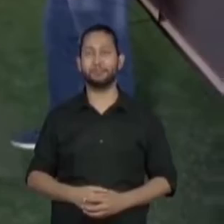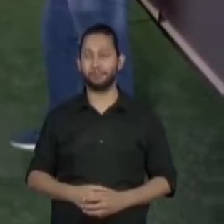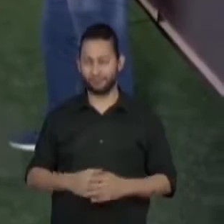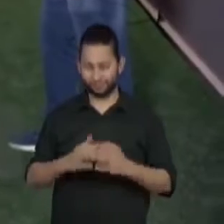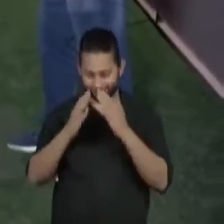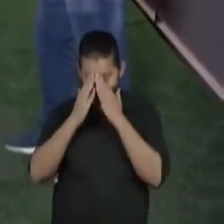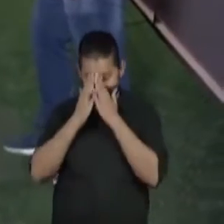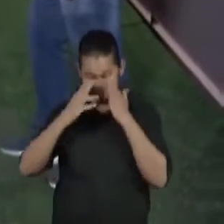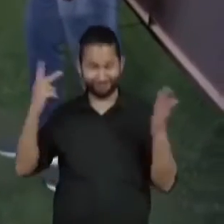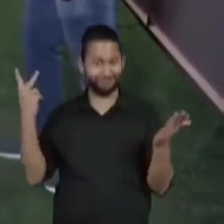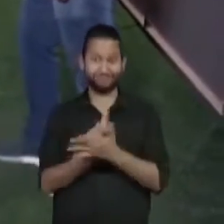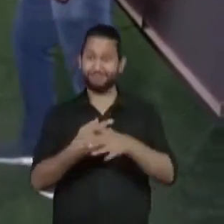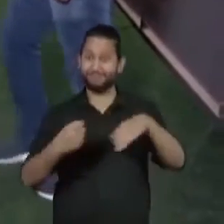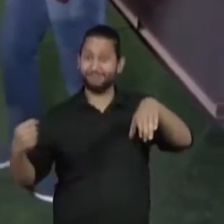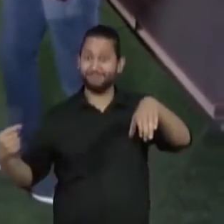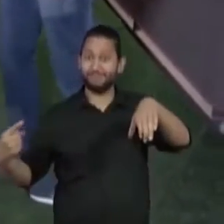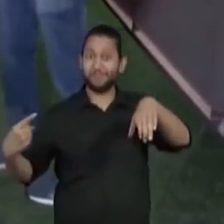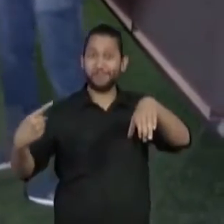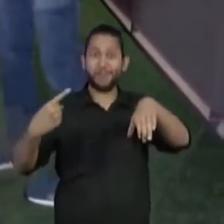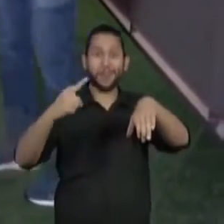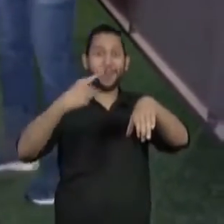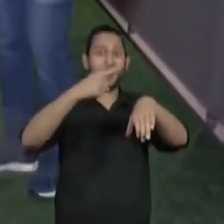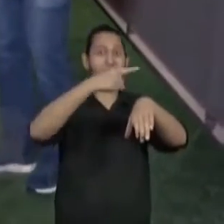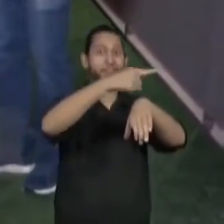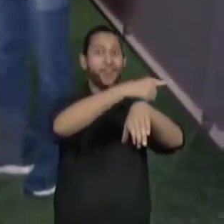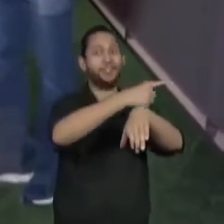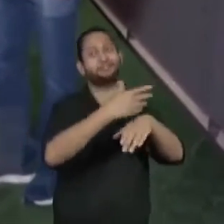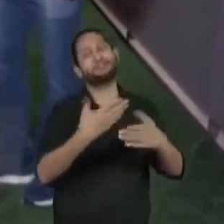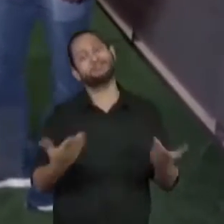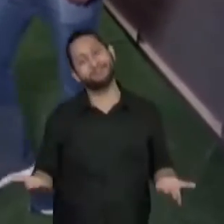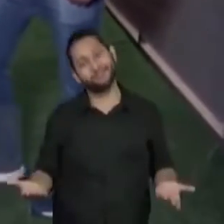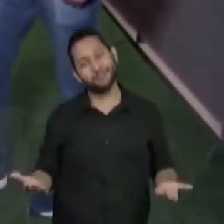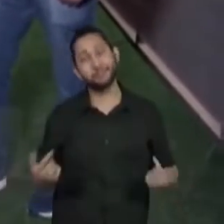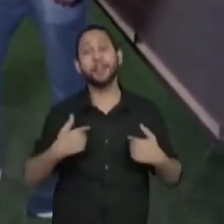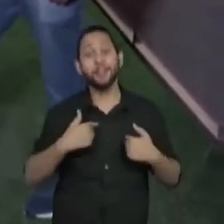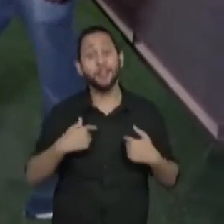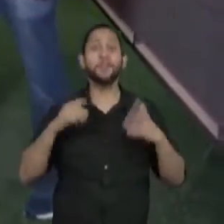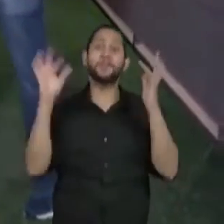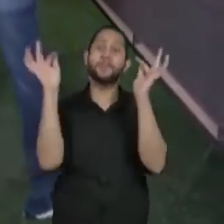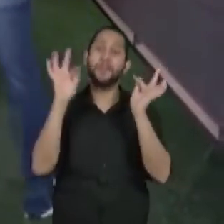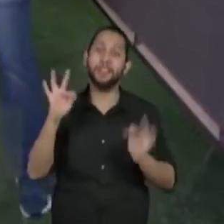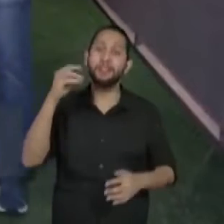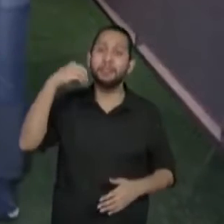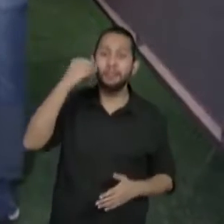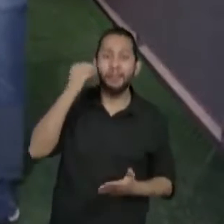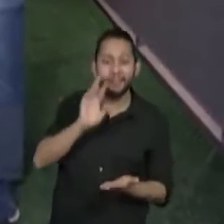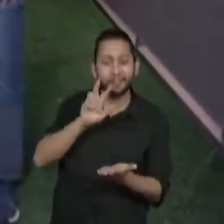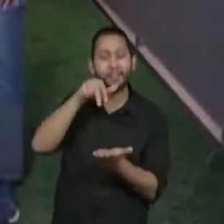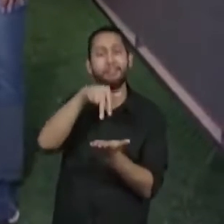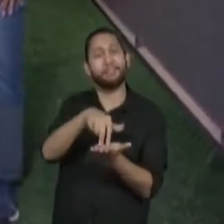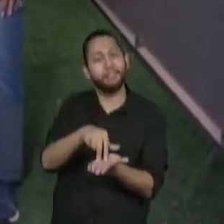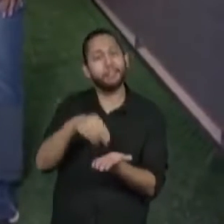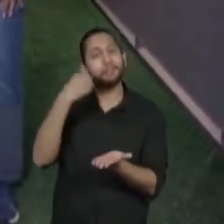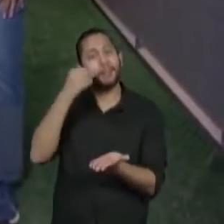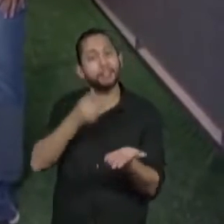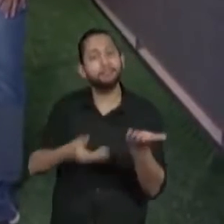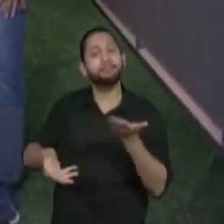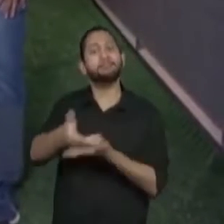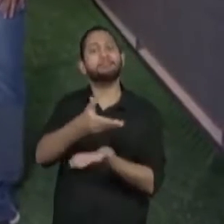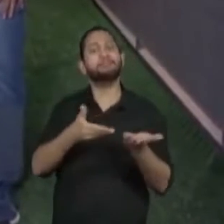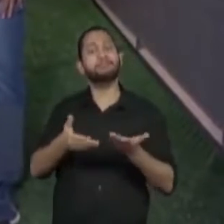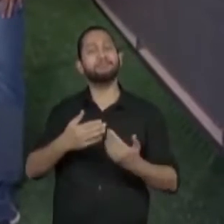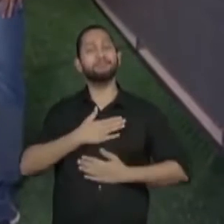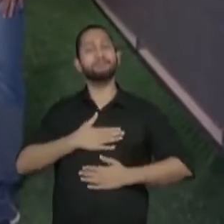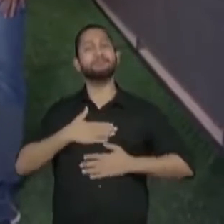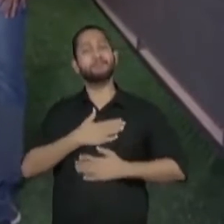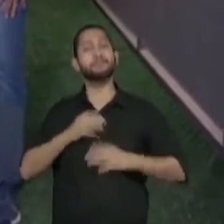Ih, perdeu. Foi fora, mas eu estou muito feliz de ter vivido esse momento aqui especial para